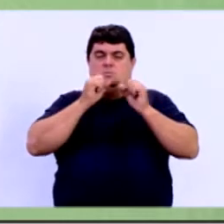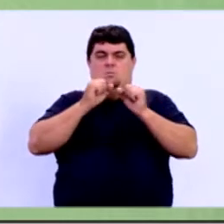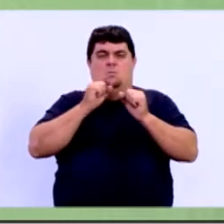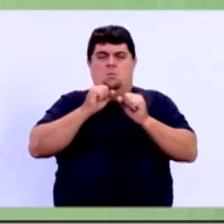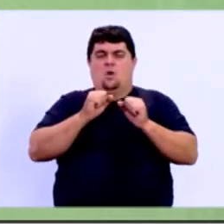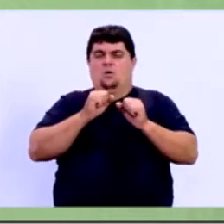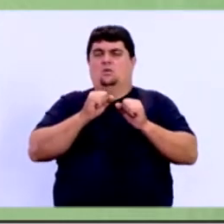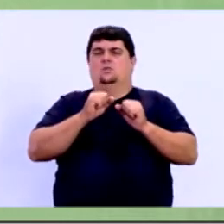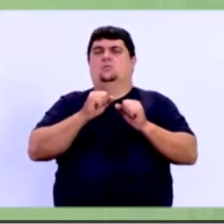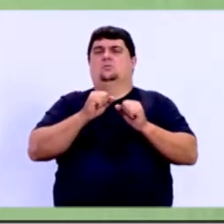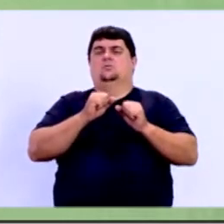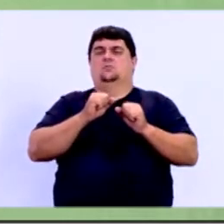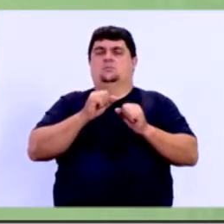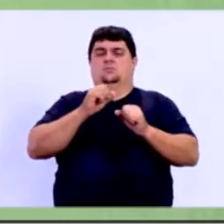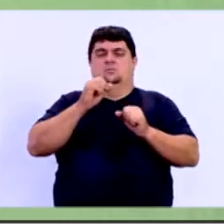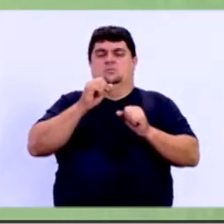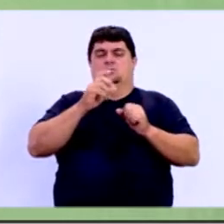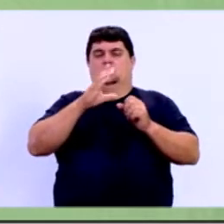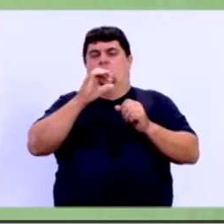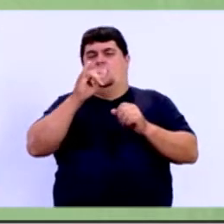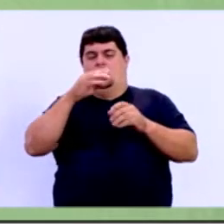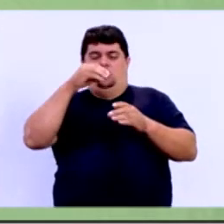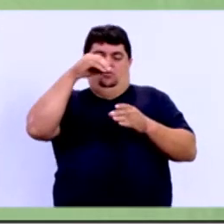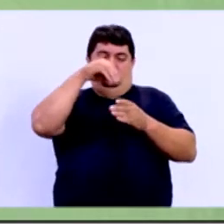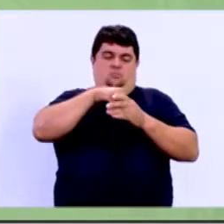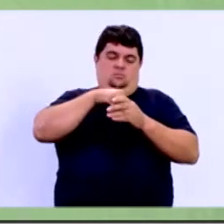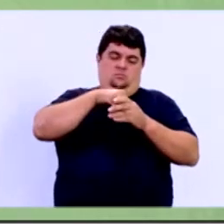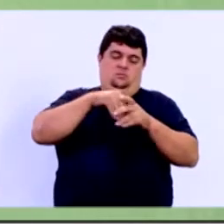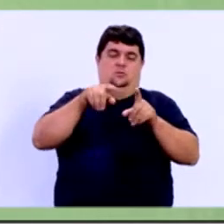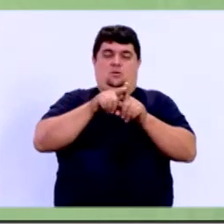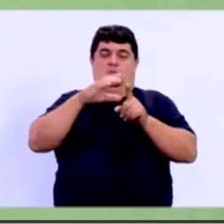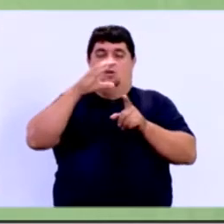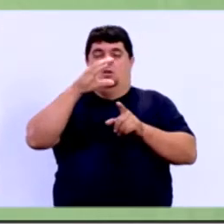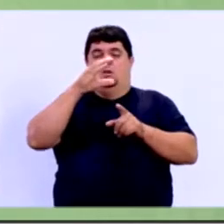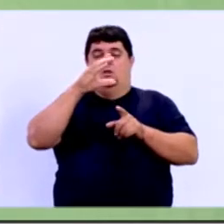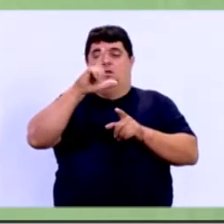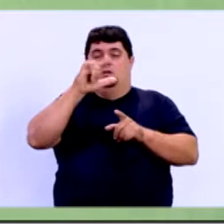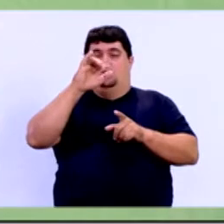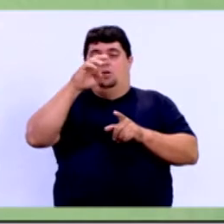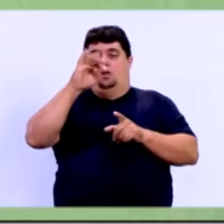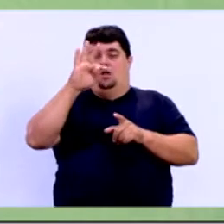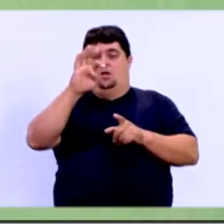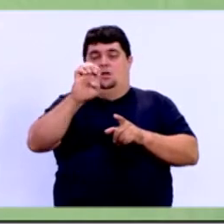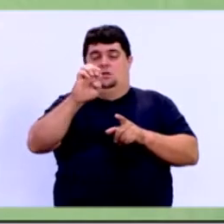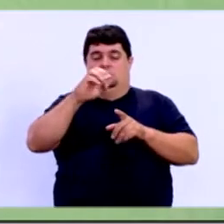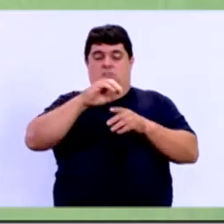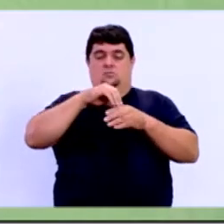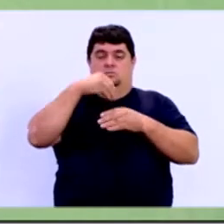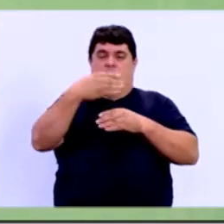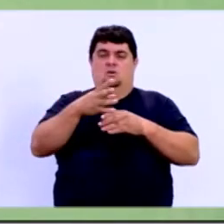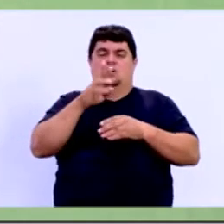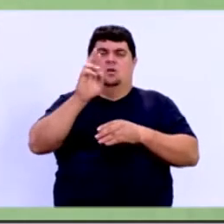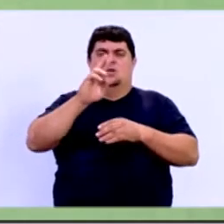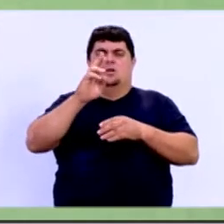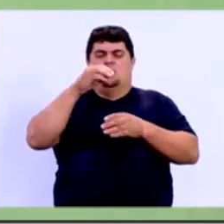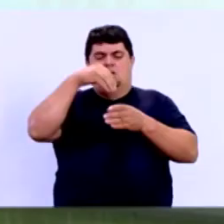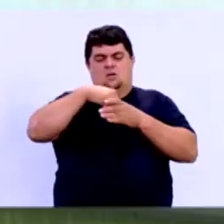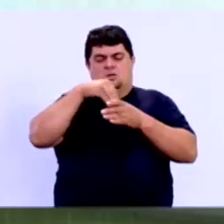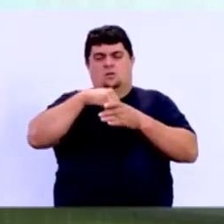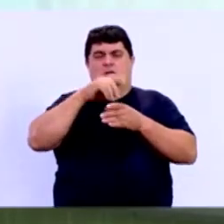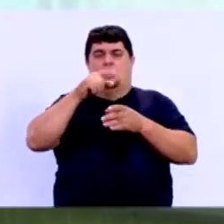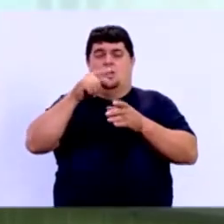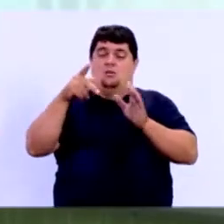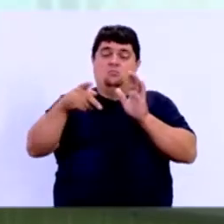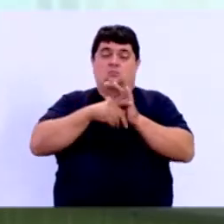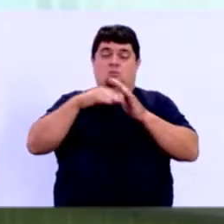um cliente interno e ele pode ser um cliente externo, né? O que são os clientes internos? São os clientes da